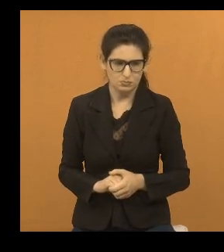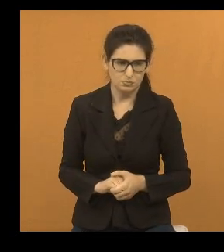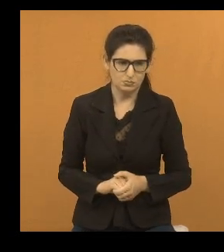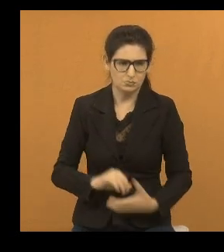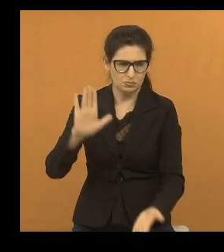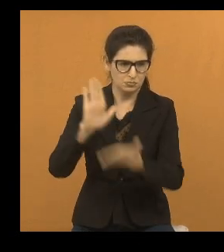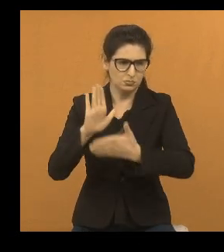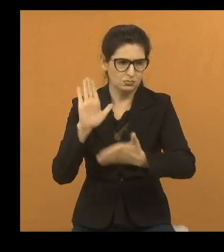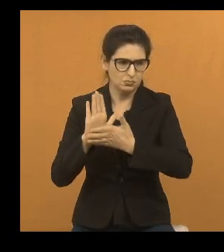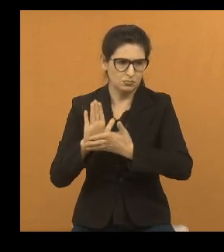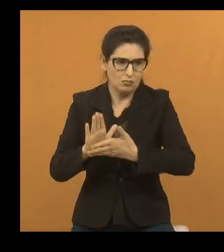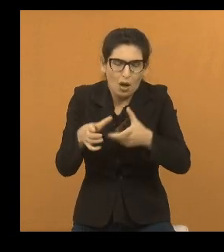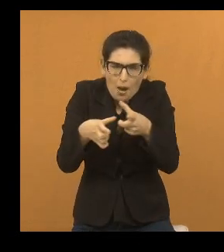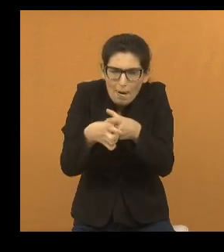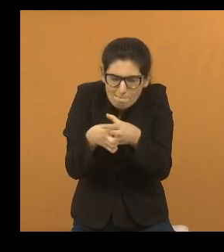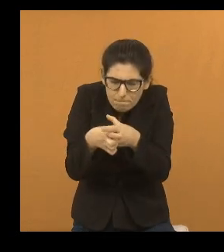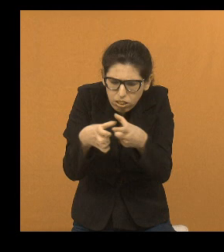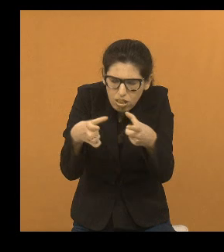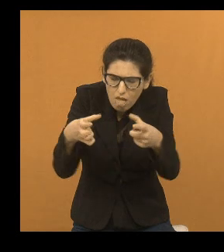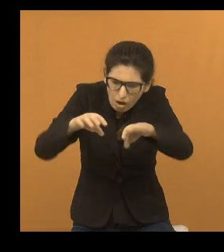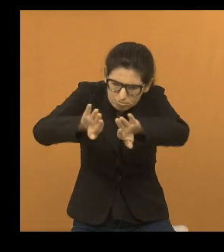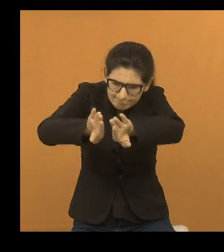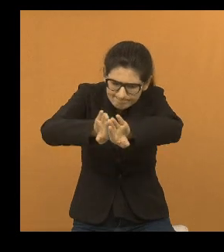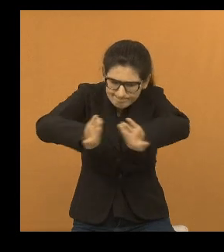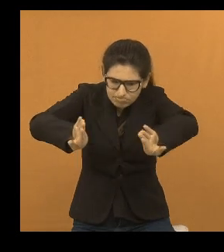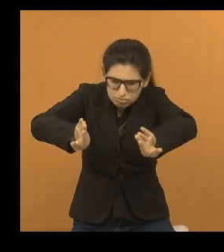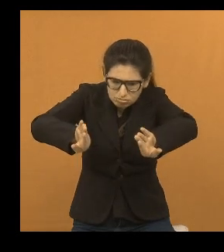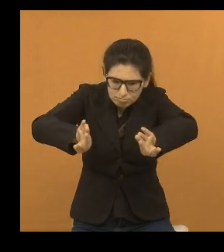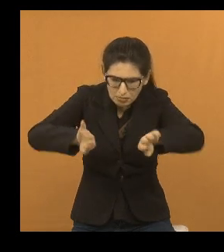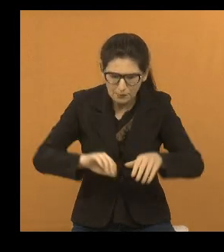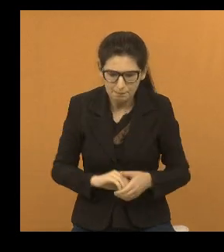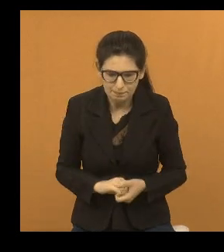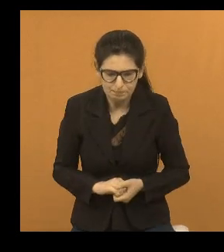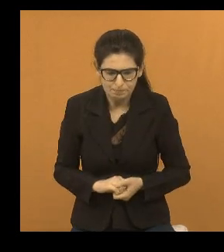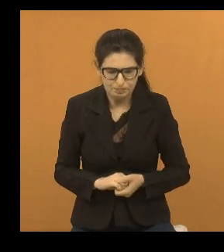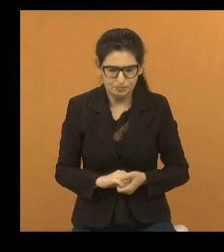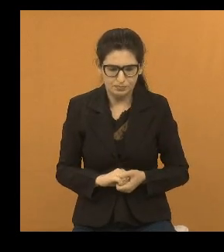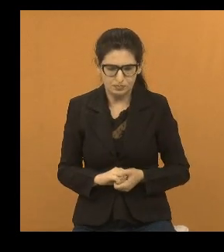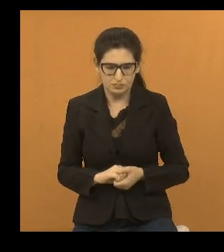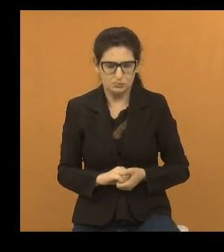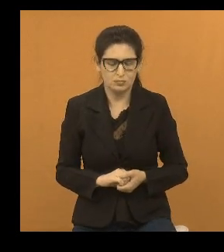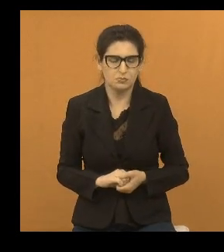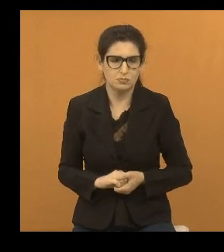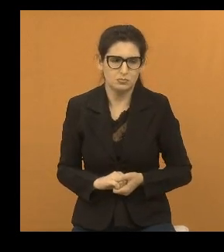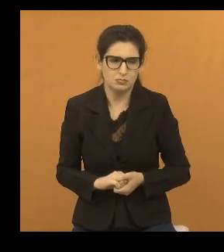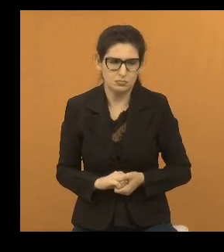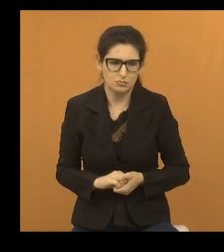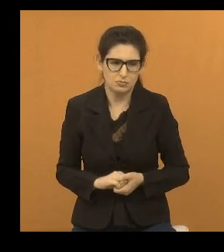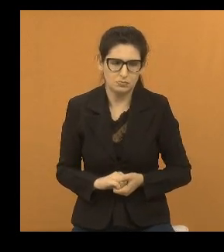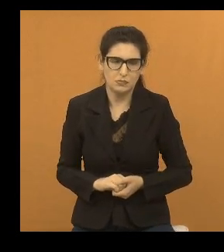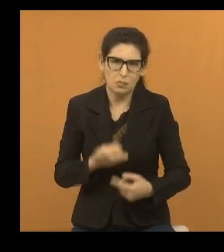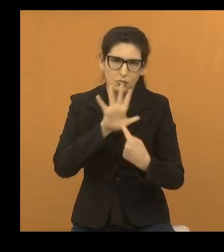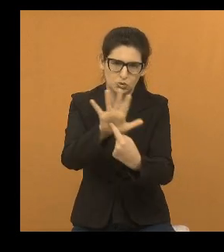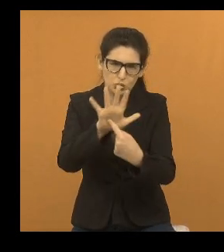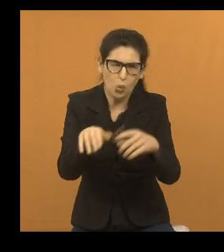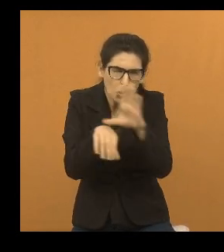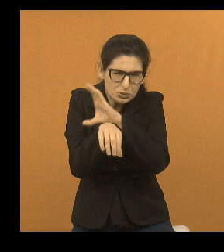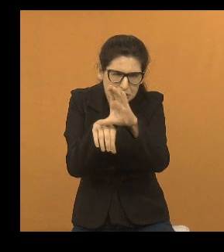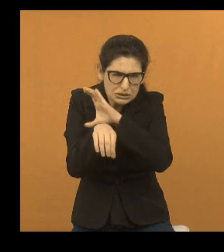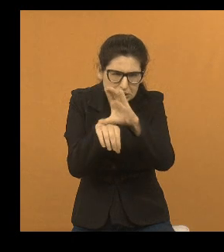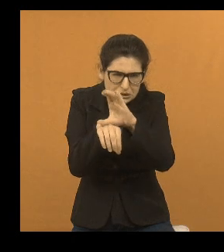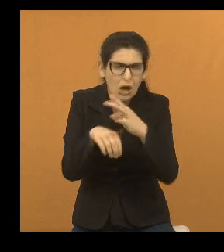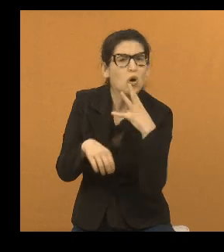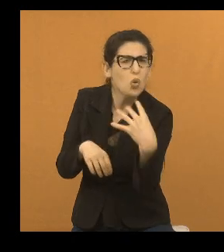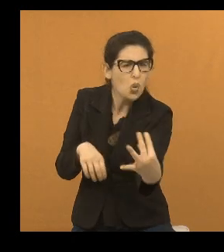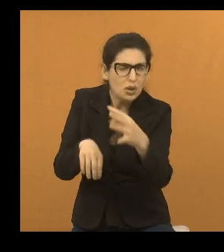A proposta do macrozoneamento daquela região cinza, que foi mostrada no outro mapa para vocês. Essa região cinza agora